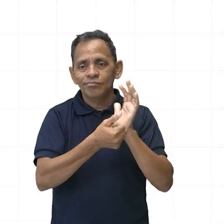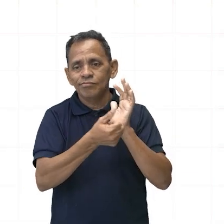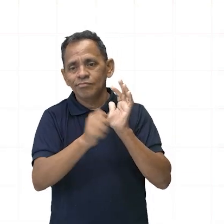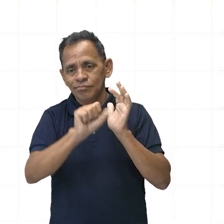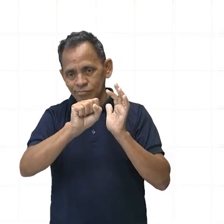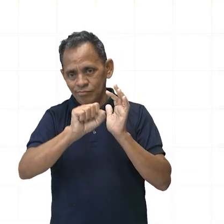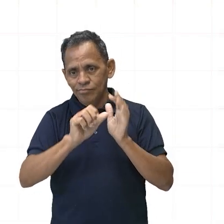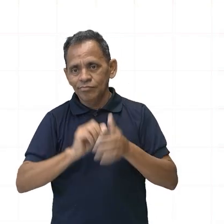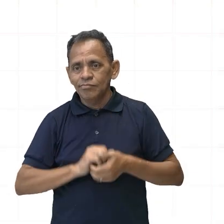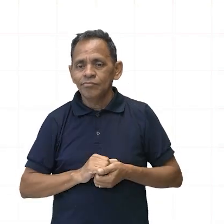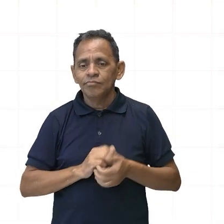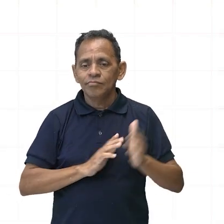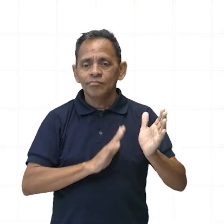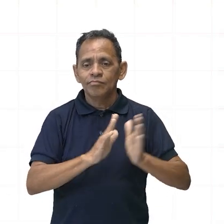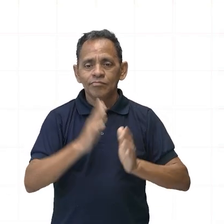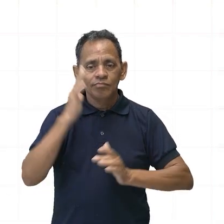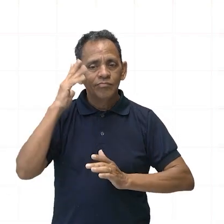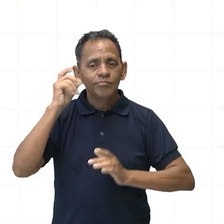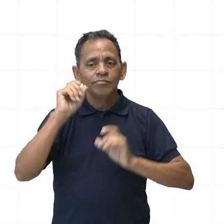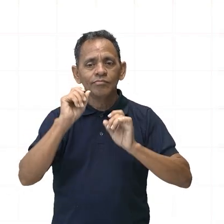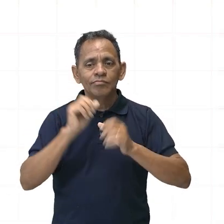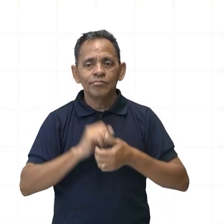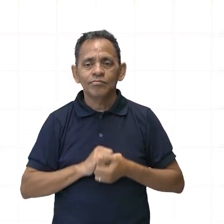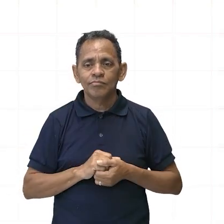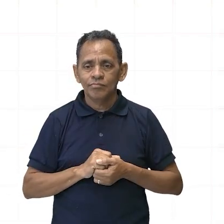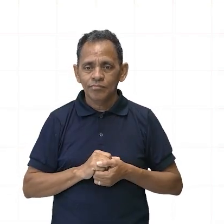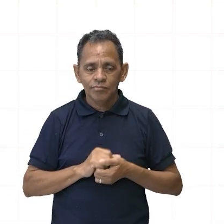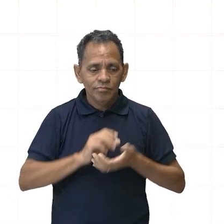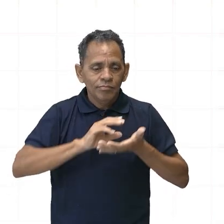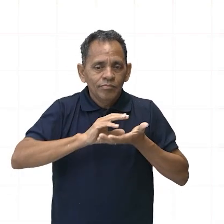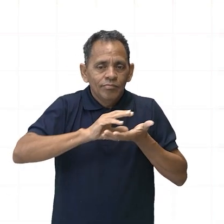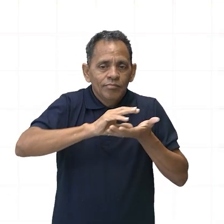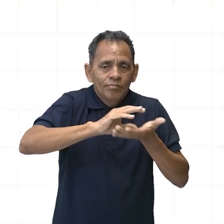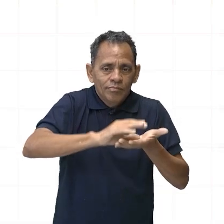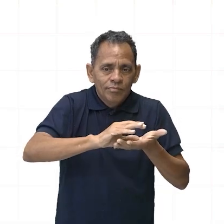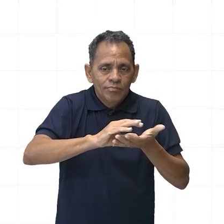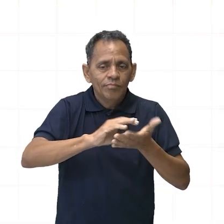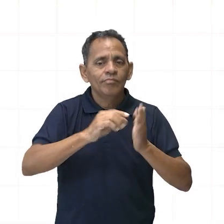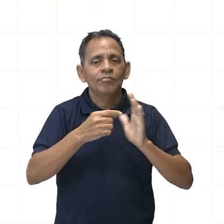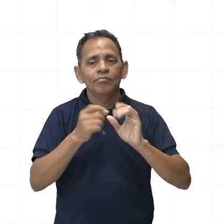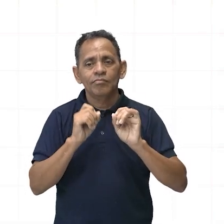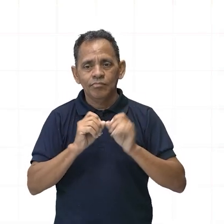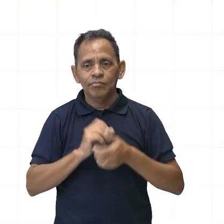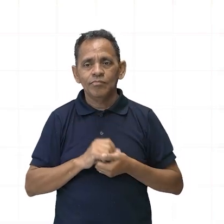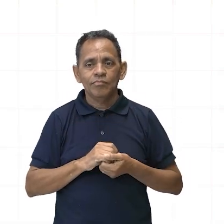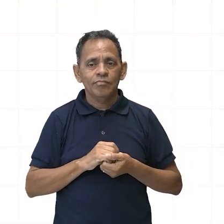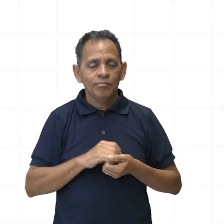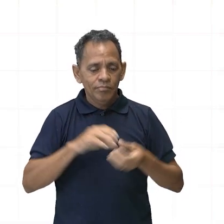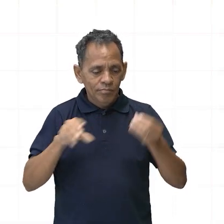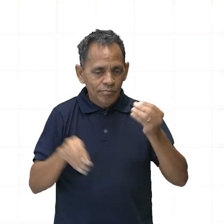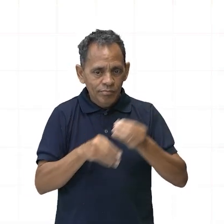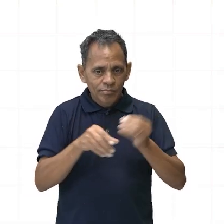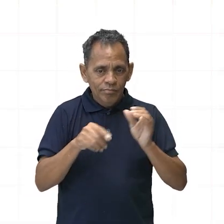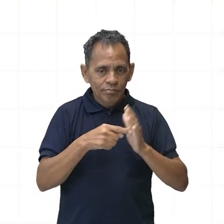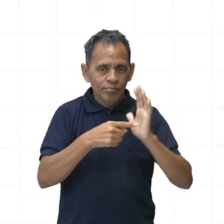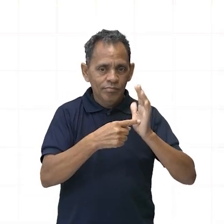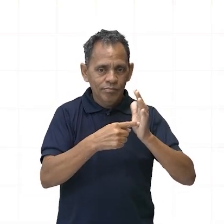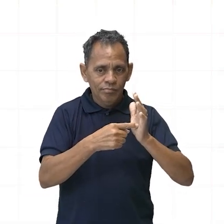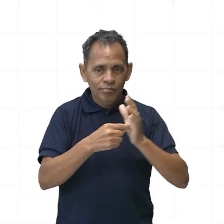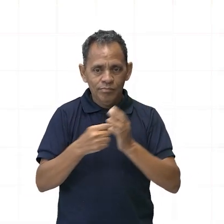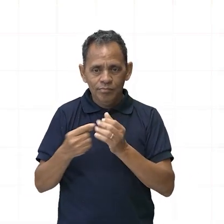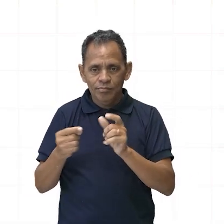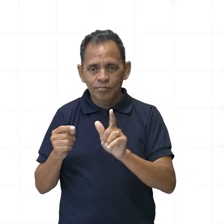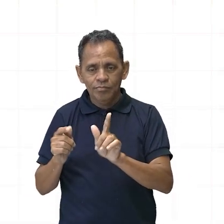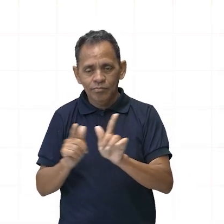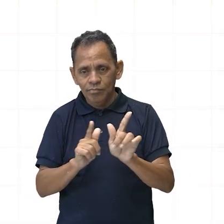XVIII. Nesse período estava ocorrendo o quê? A introdução de máquinas a vapor, né, com as tecnologias